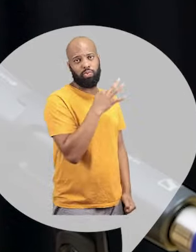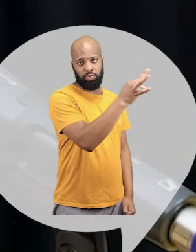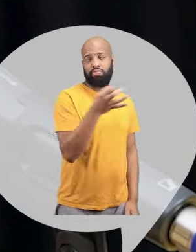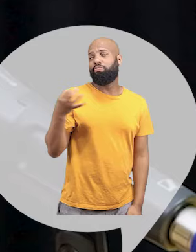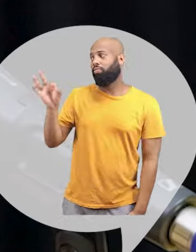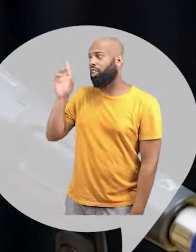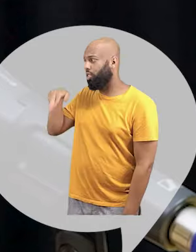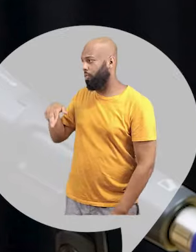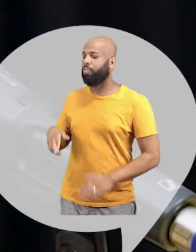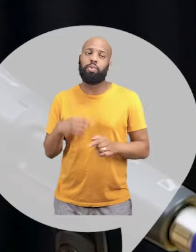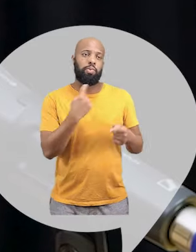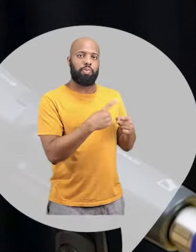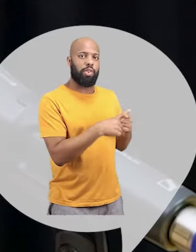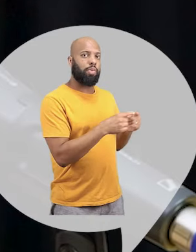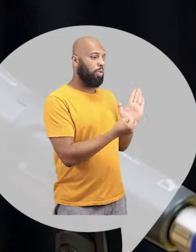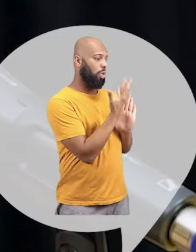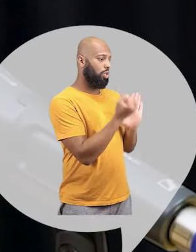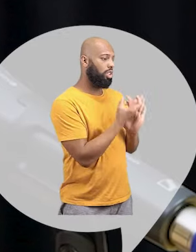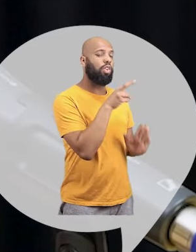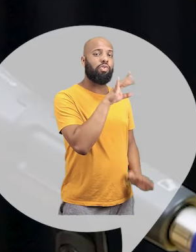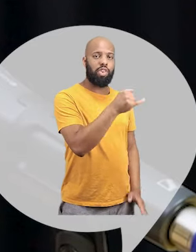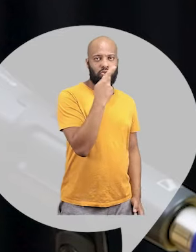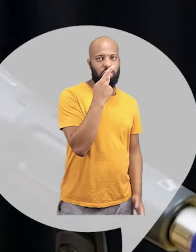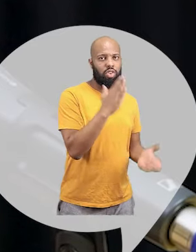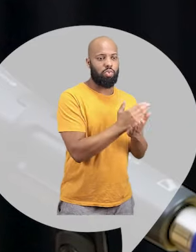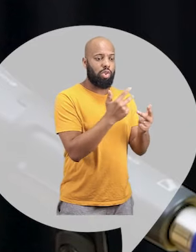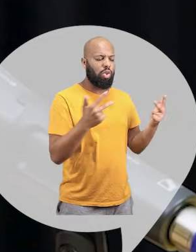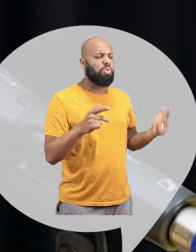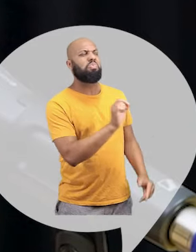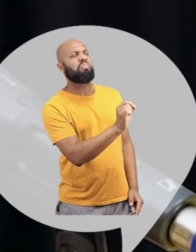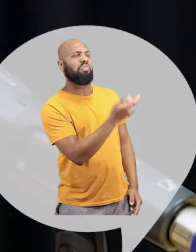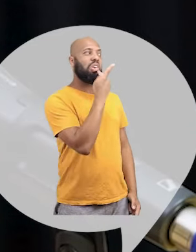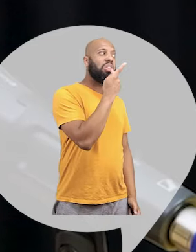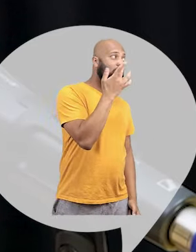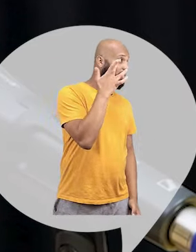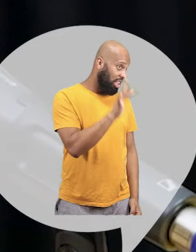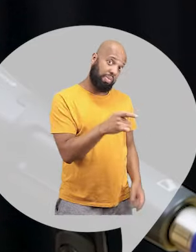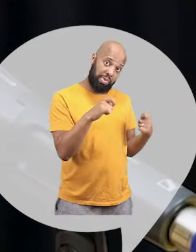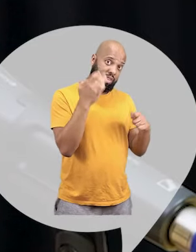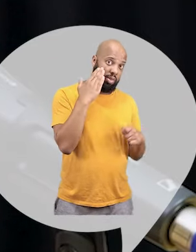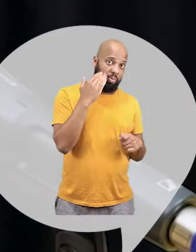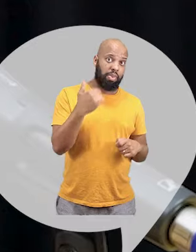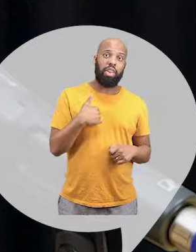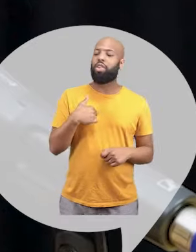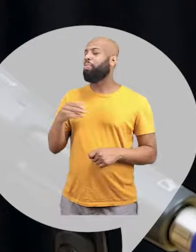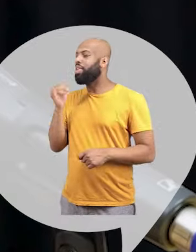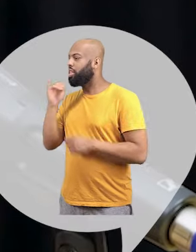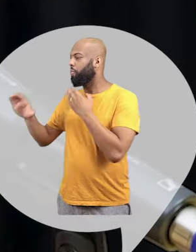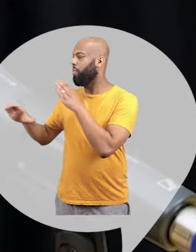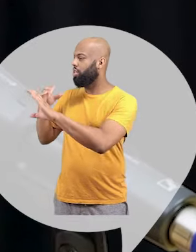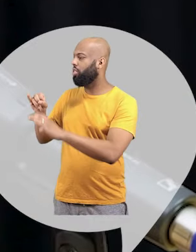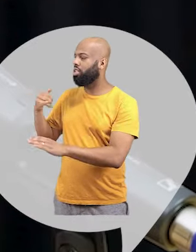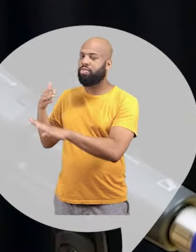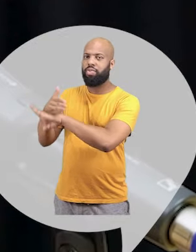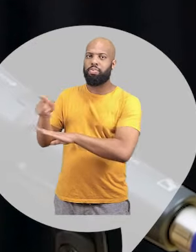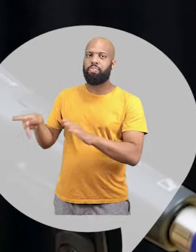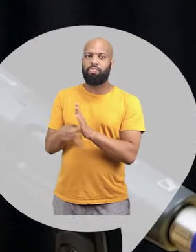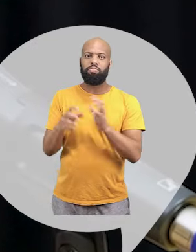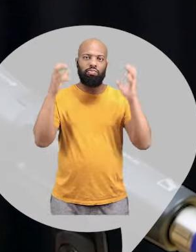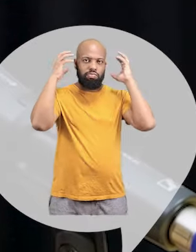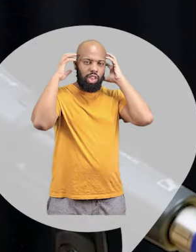juntos né exato exatamente às vezes o produtor vai falar coisa que que você tá falando eu enquanto cantora tipo assim se você vai